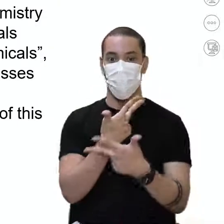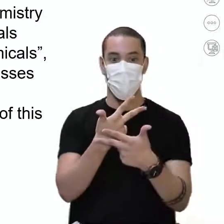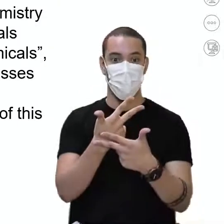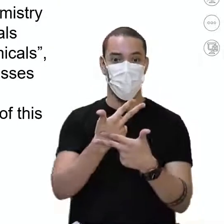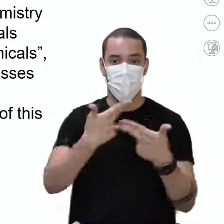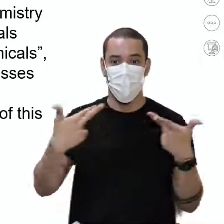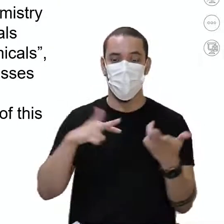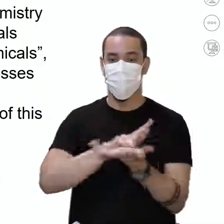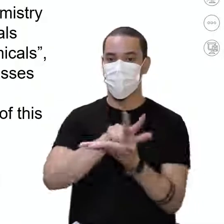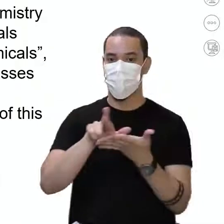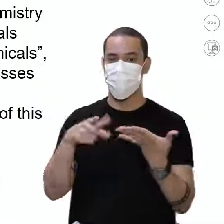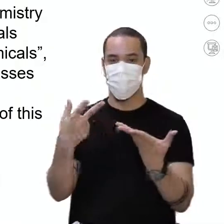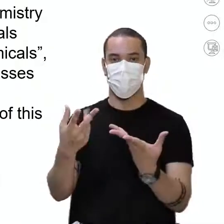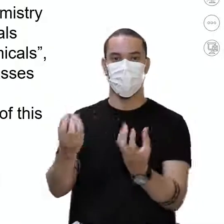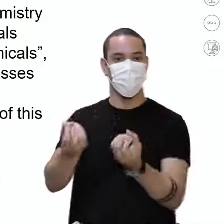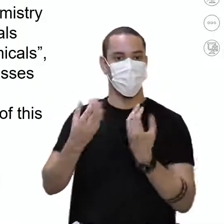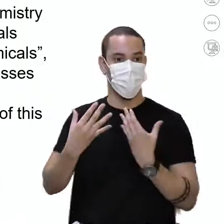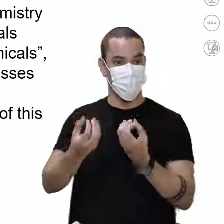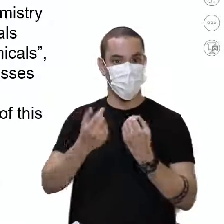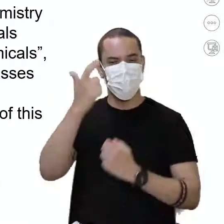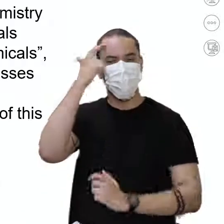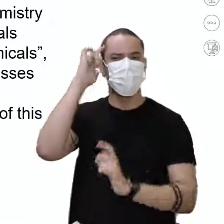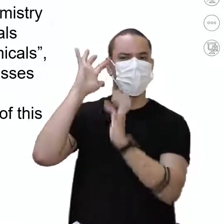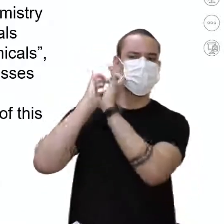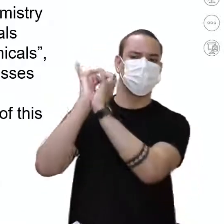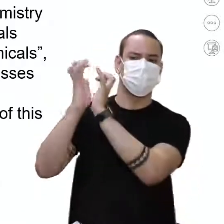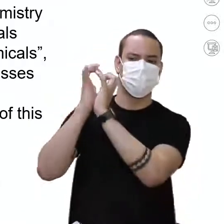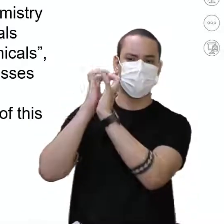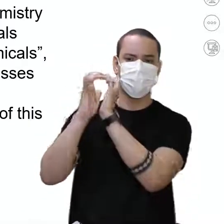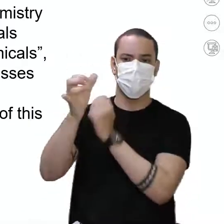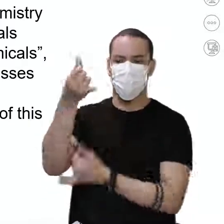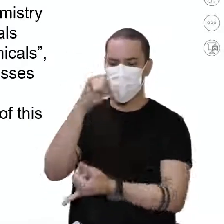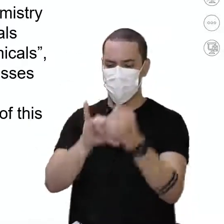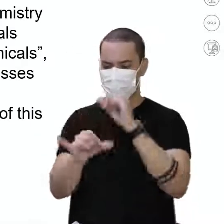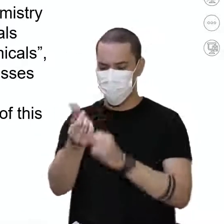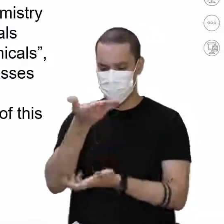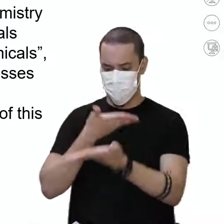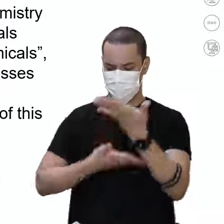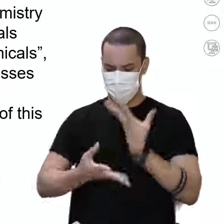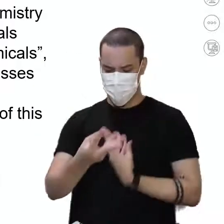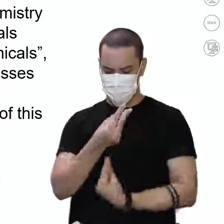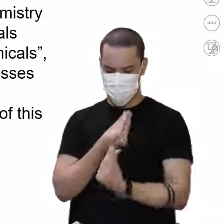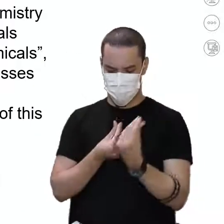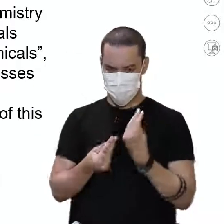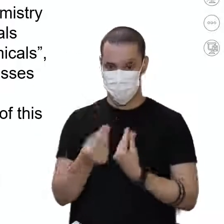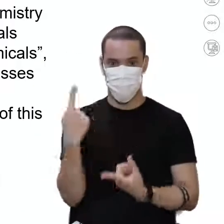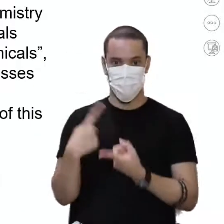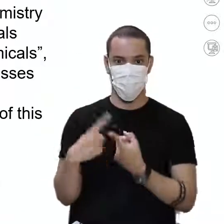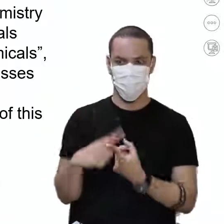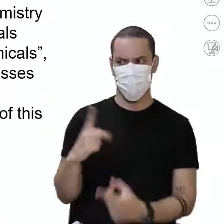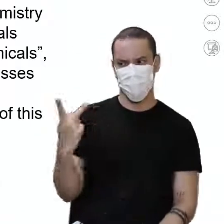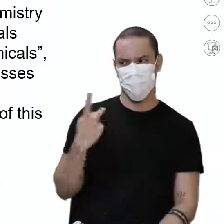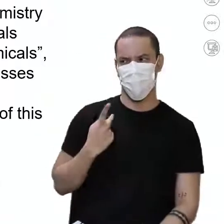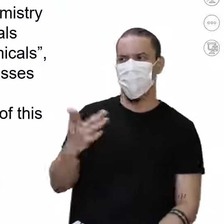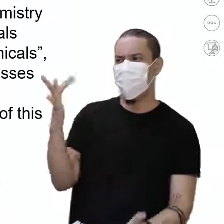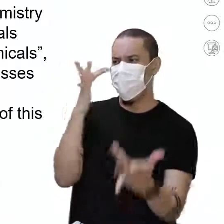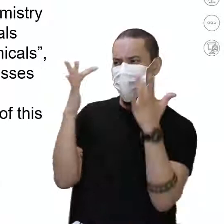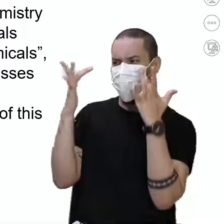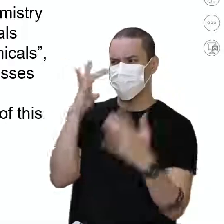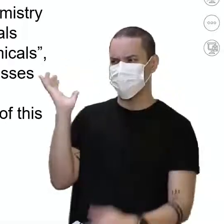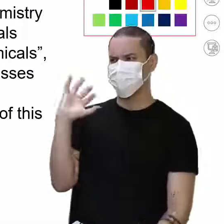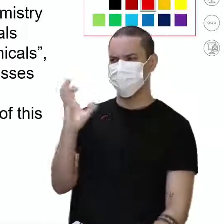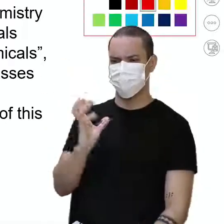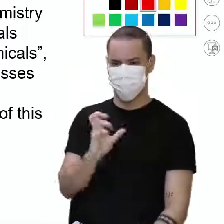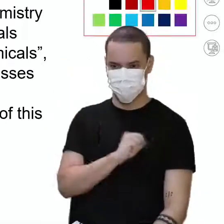químicas correndo pelo nosso cérebro, brain and body e corpo. Quando nós estamos